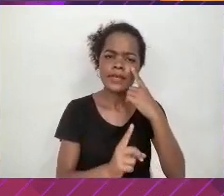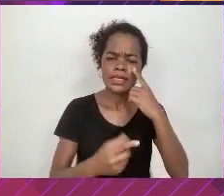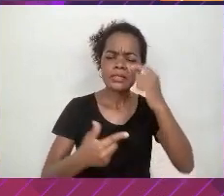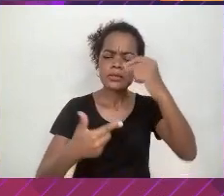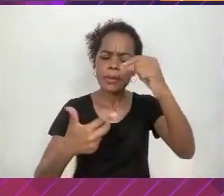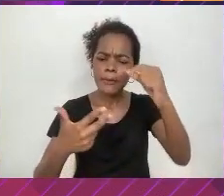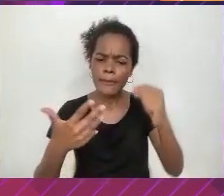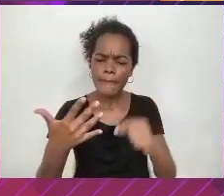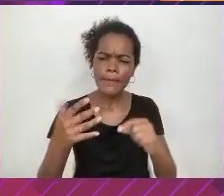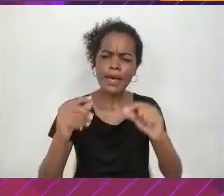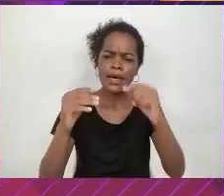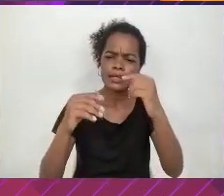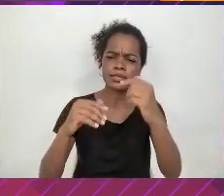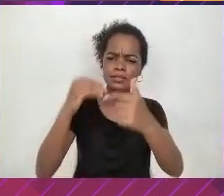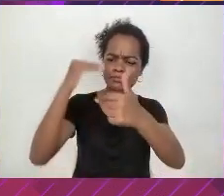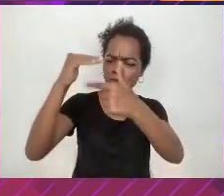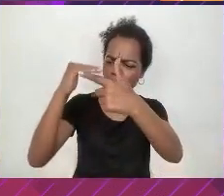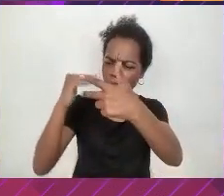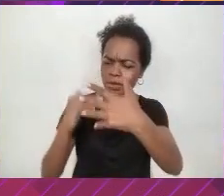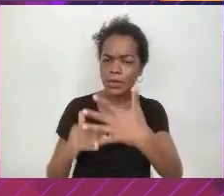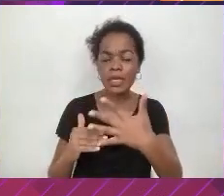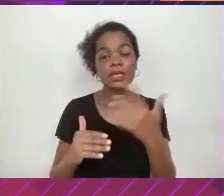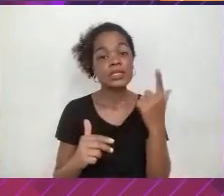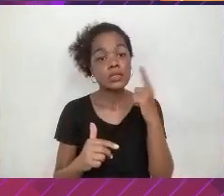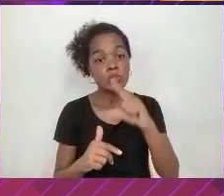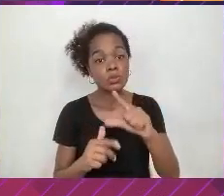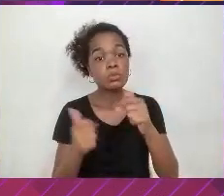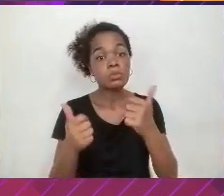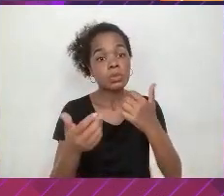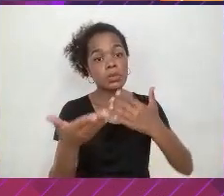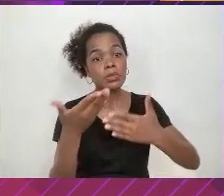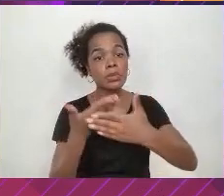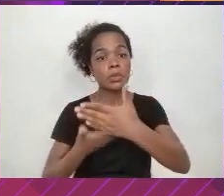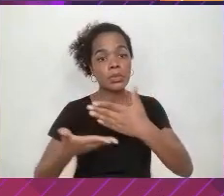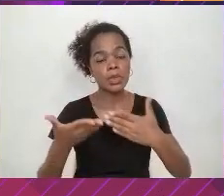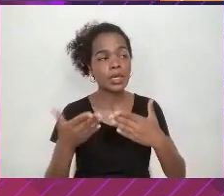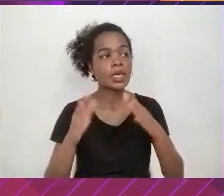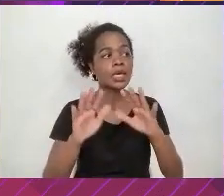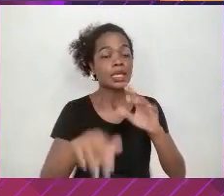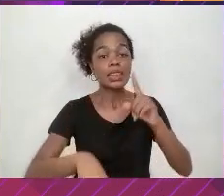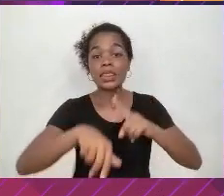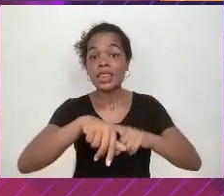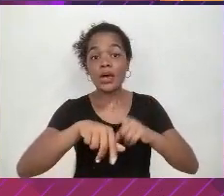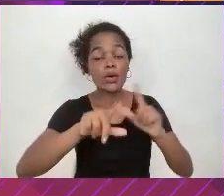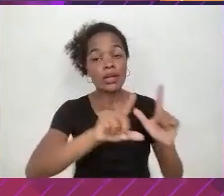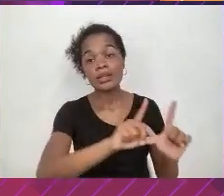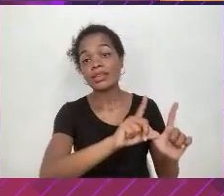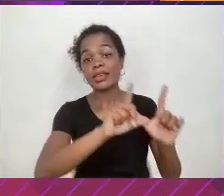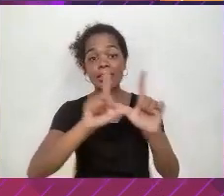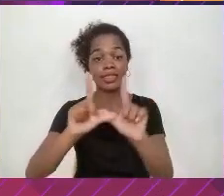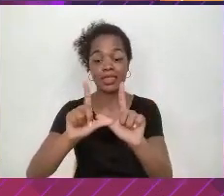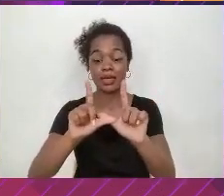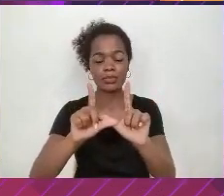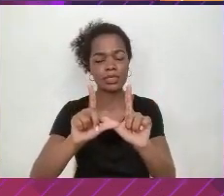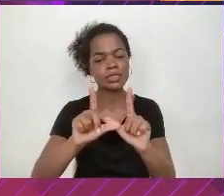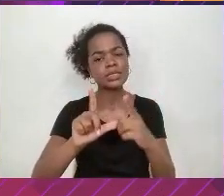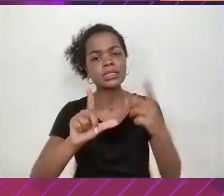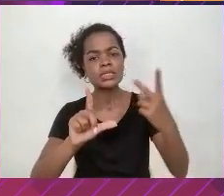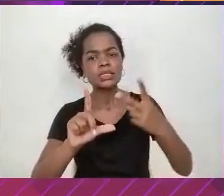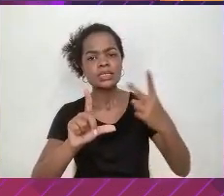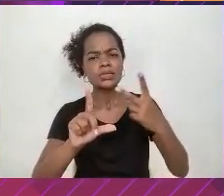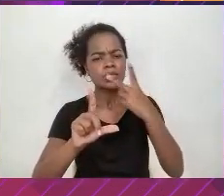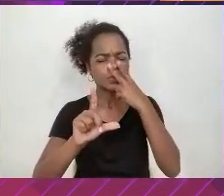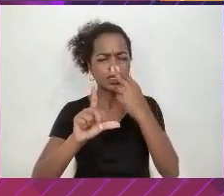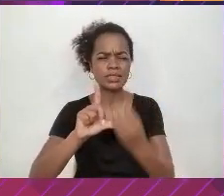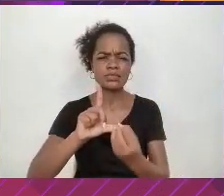se ela conseguia transportar, se ela estava retornando nossos status. E quando a gente foi para a próxima etapa, ela deu um bug